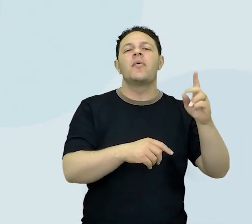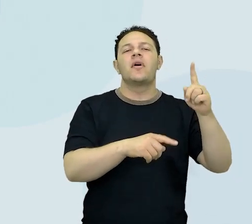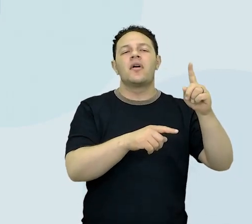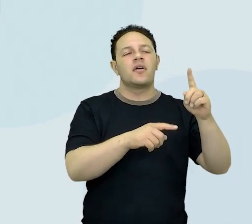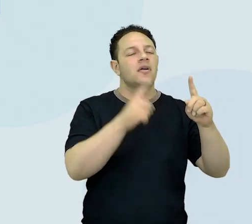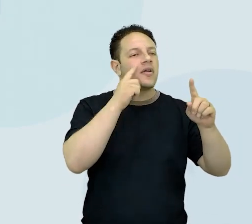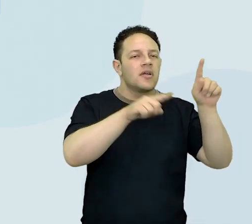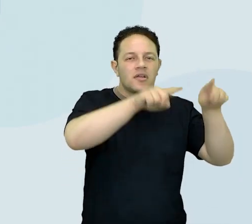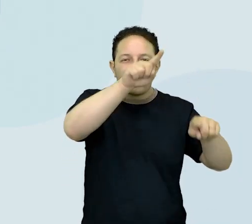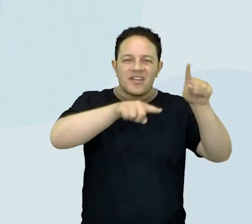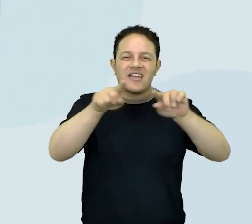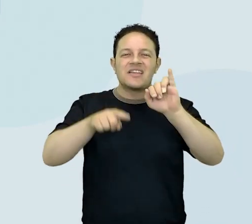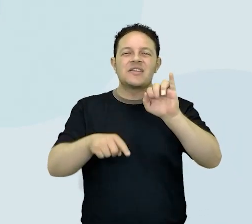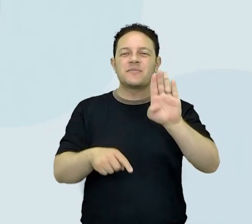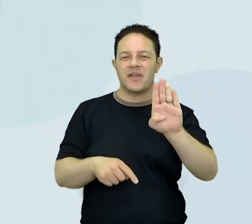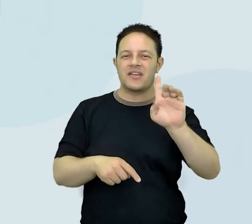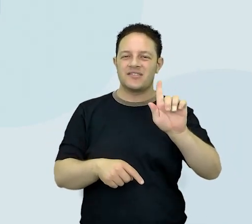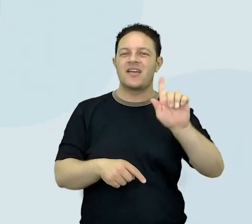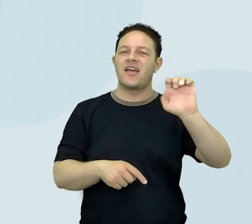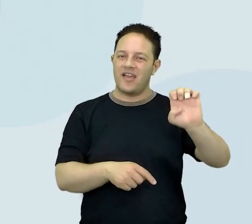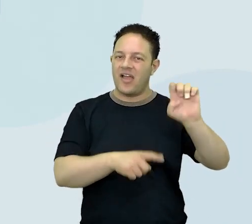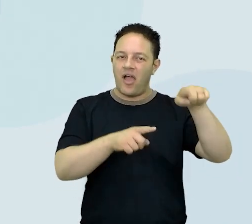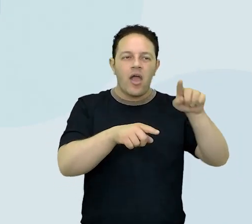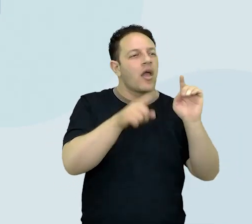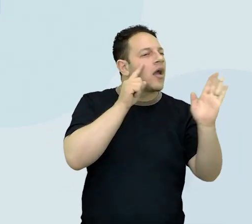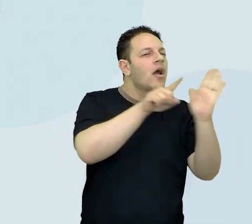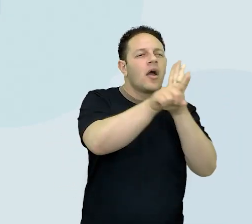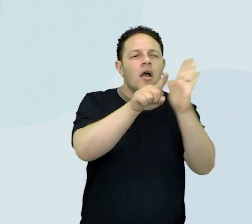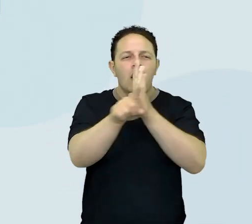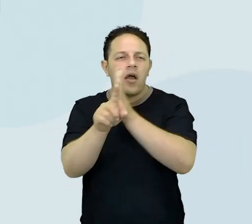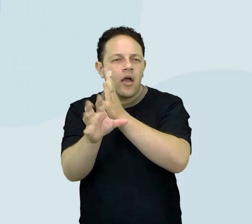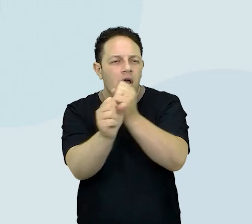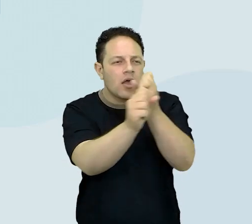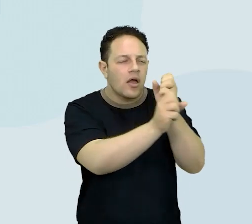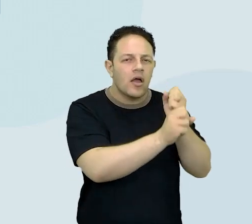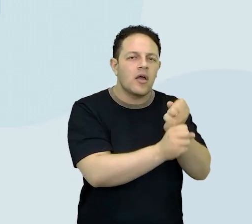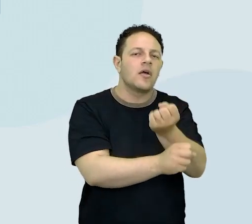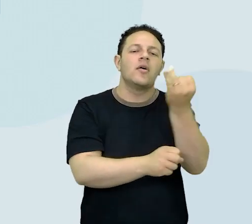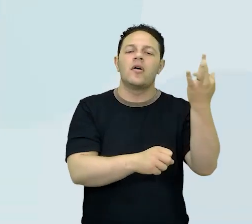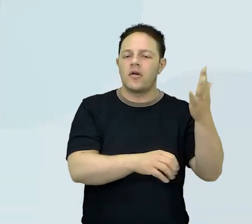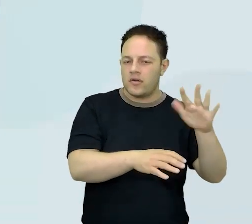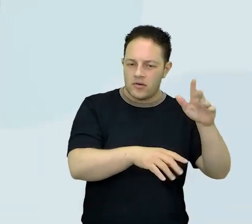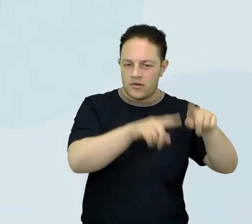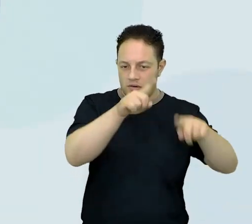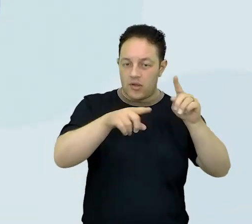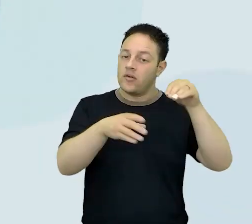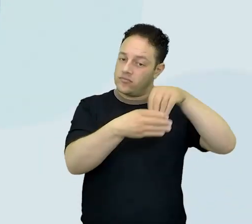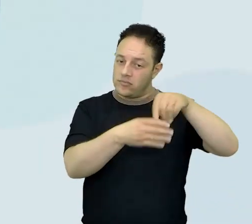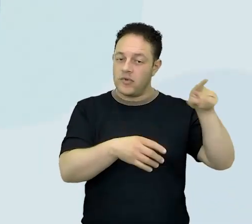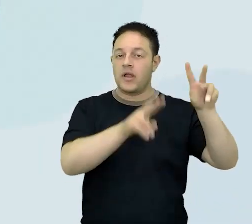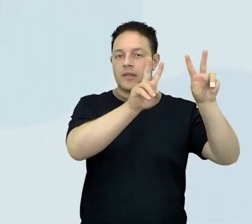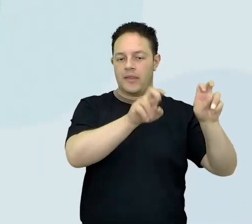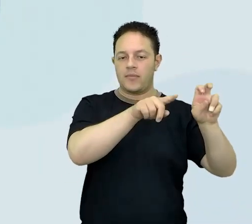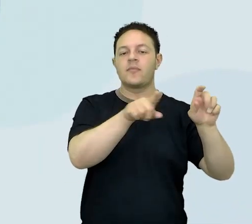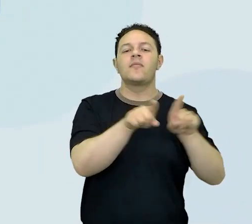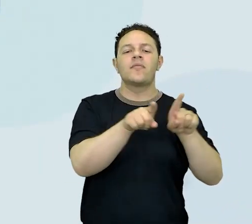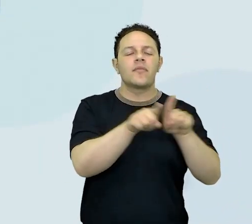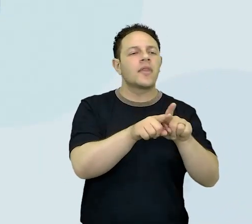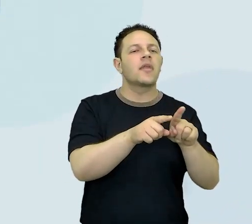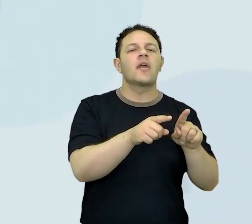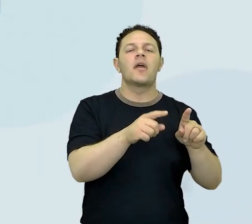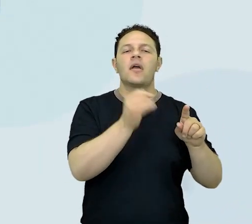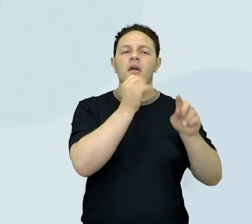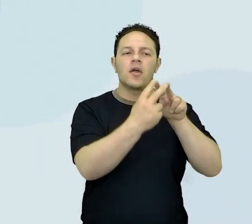estatística, né, no caso o IBGE, que é o Instituto Brasileiro de Geografia e Estatística, entra justamente aqui. E o